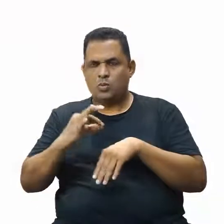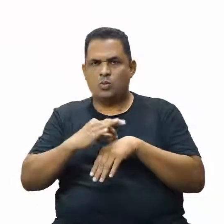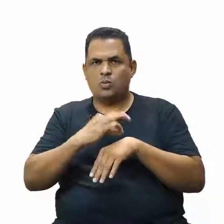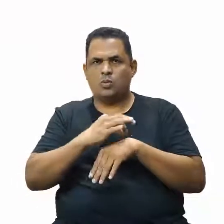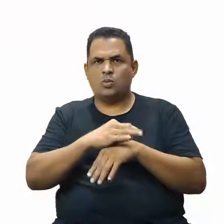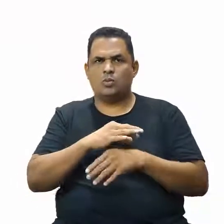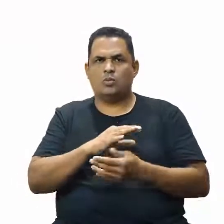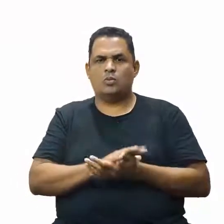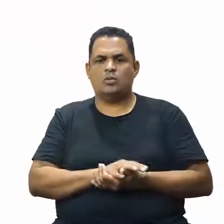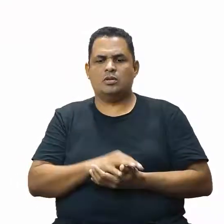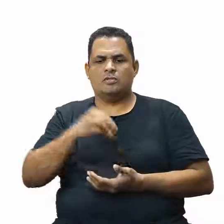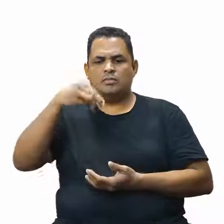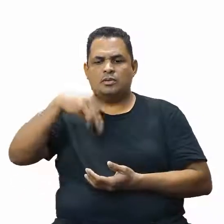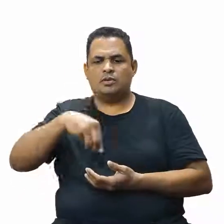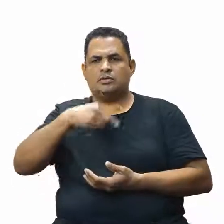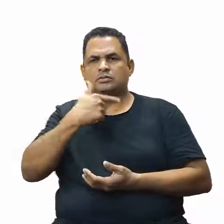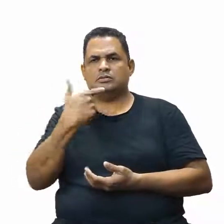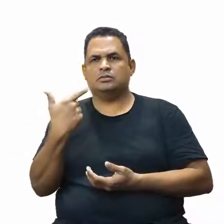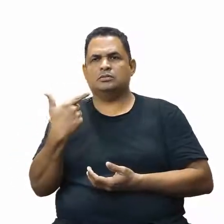quadrados.